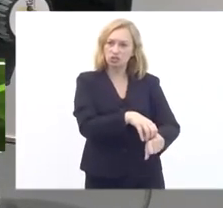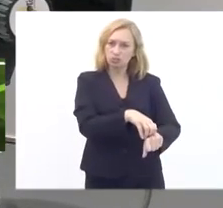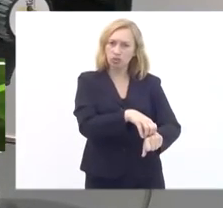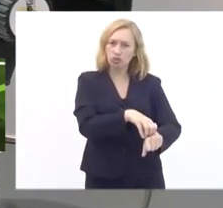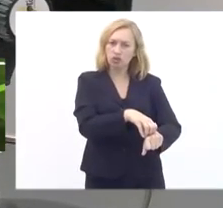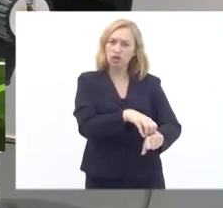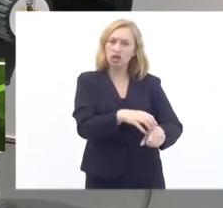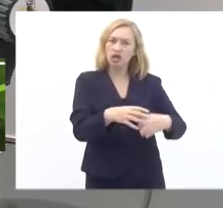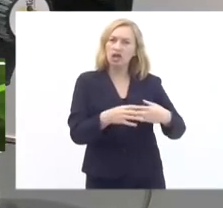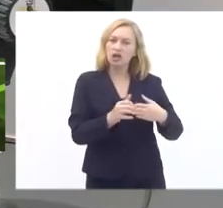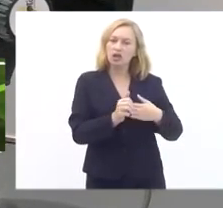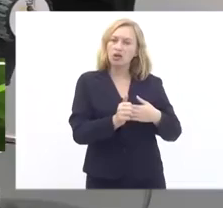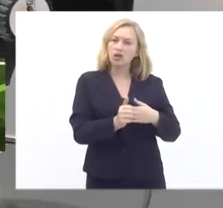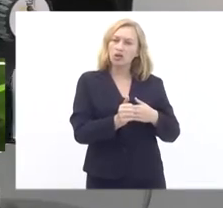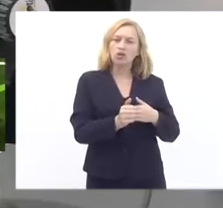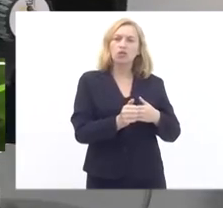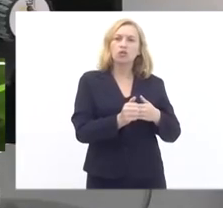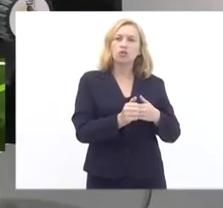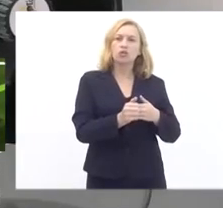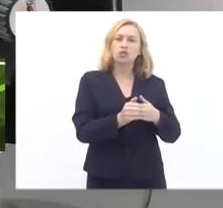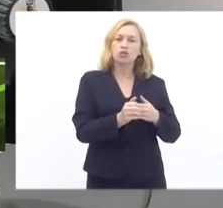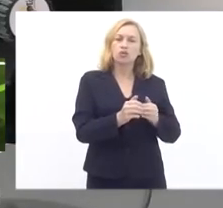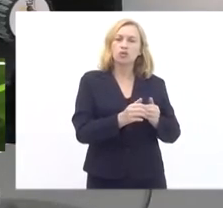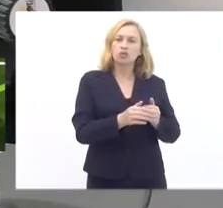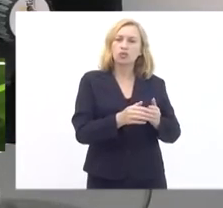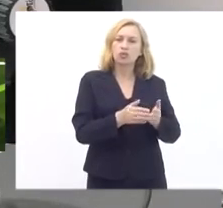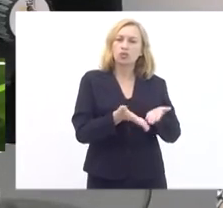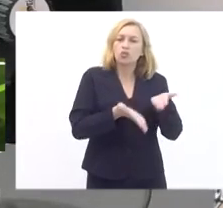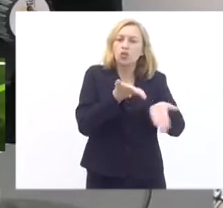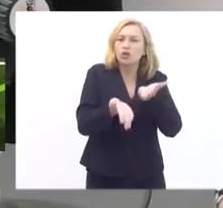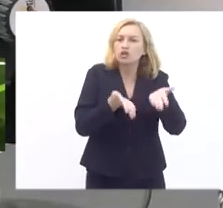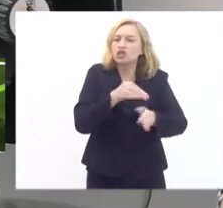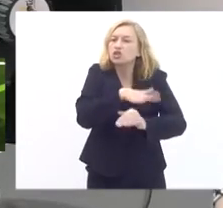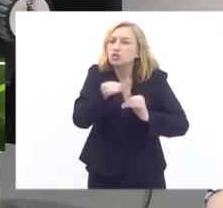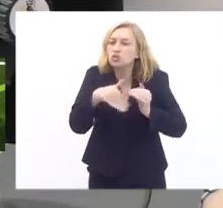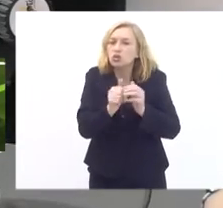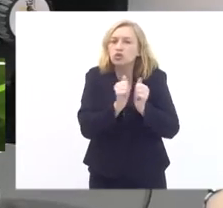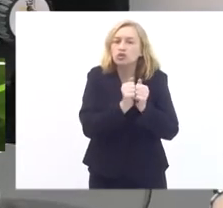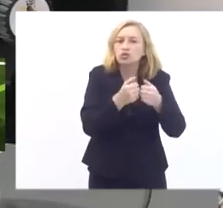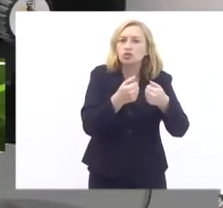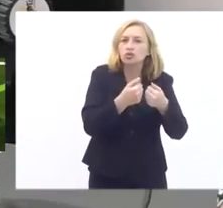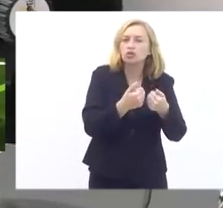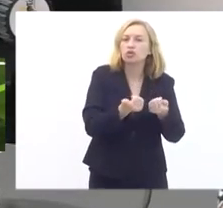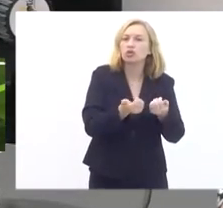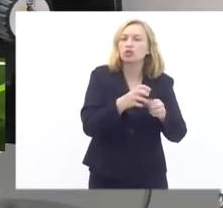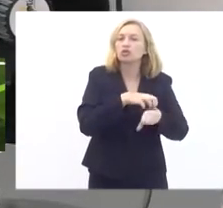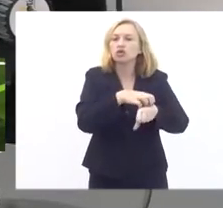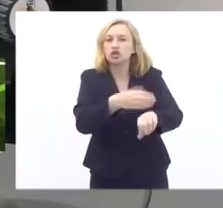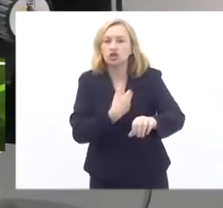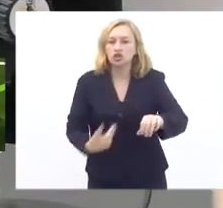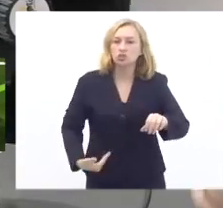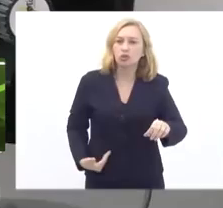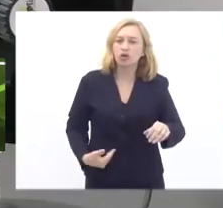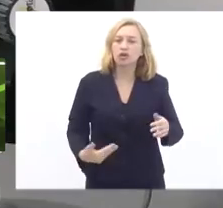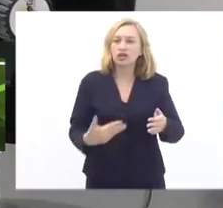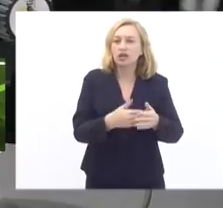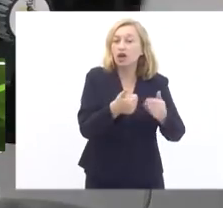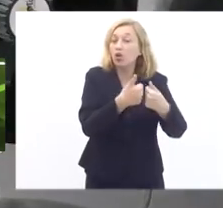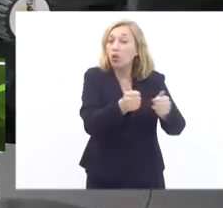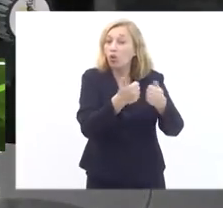ela coordena todos os modais de transporte, inclusive ônibus, porque o DETRA é subordinada